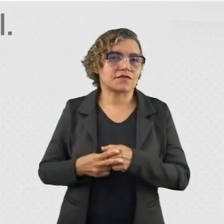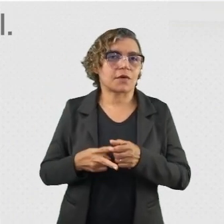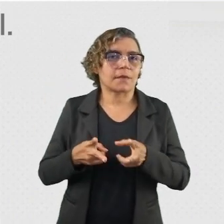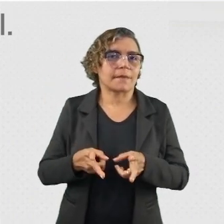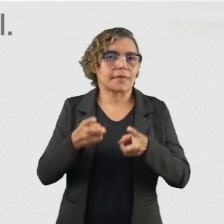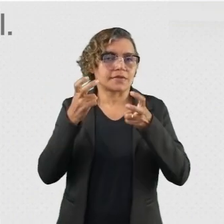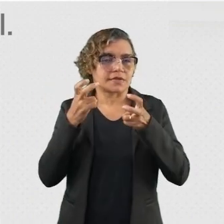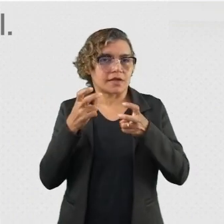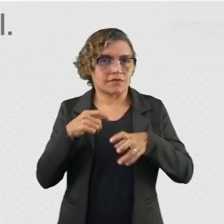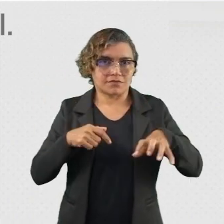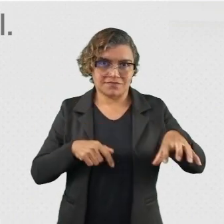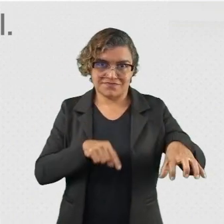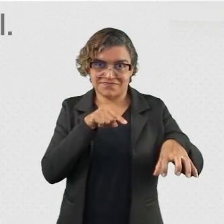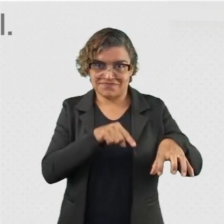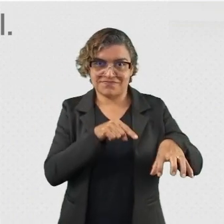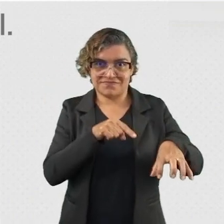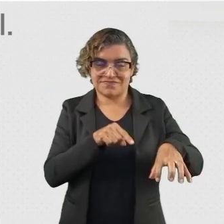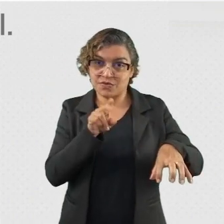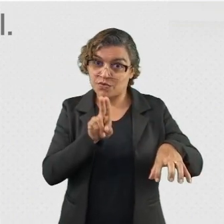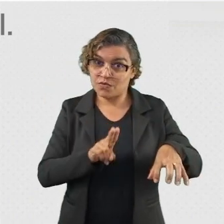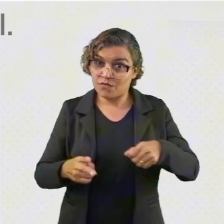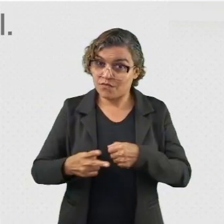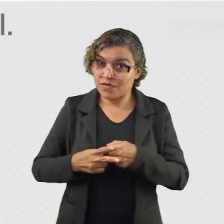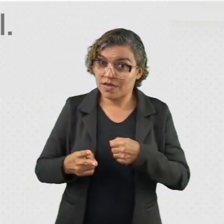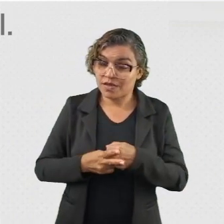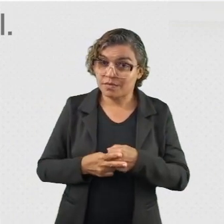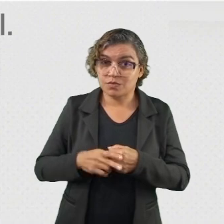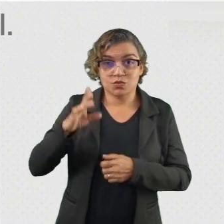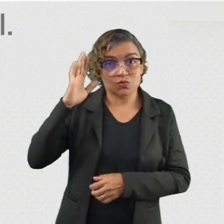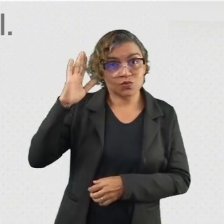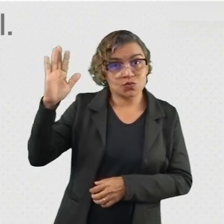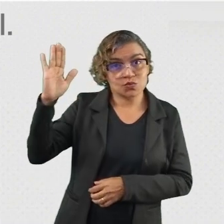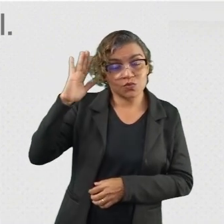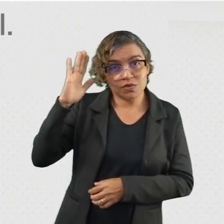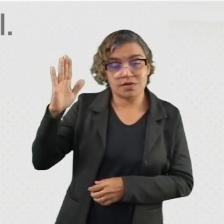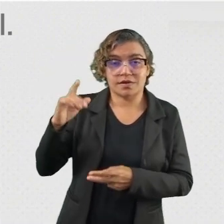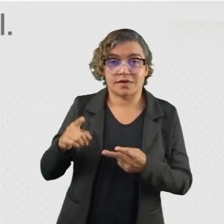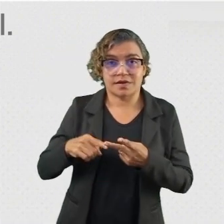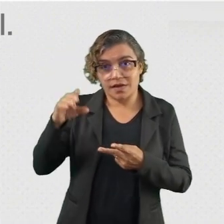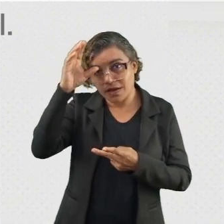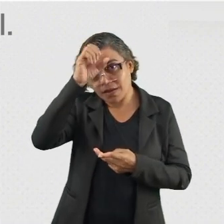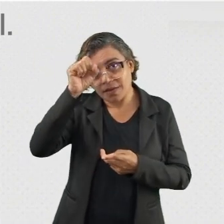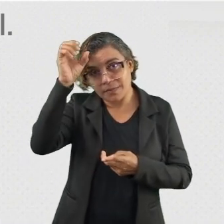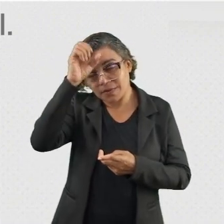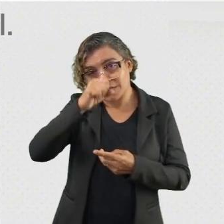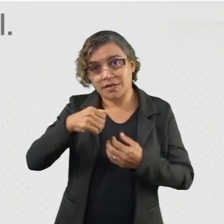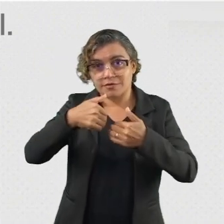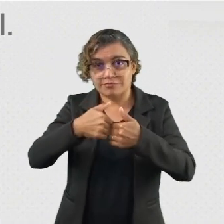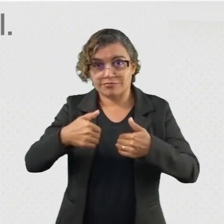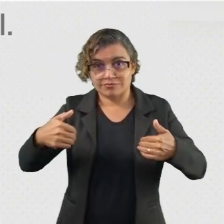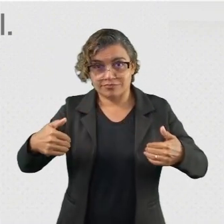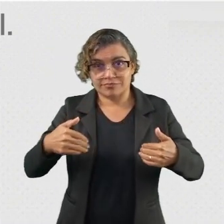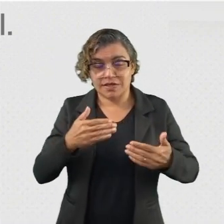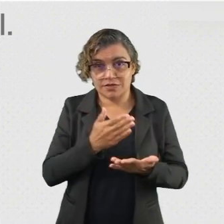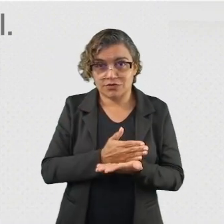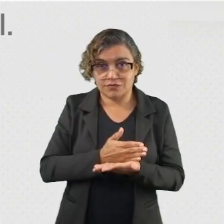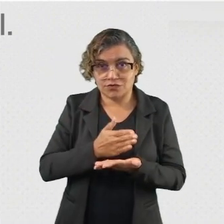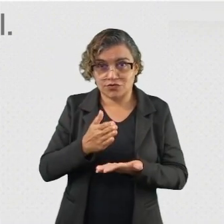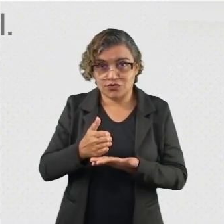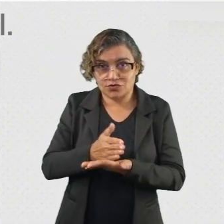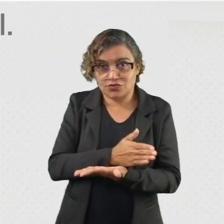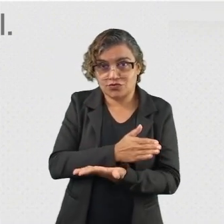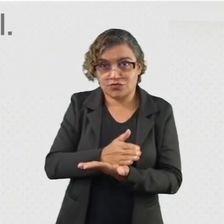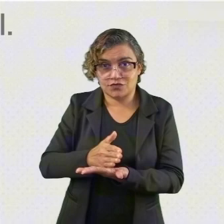no inglês britânico, os verbos sonhar, aprender e dividir são considerados